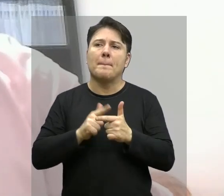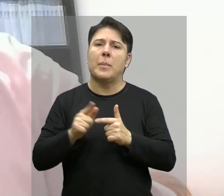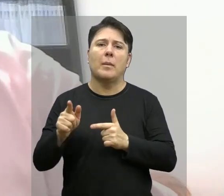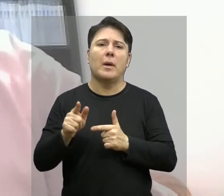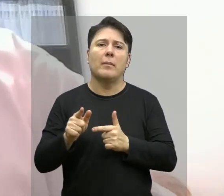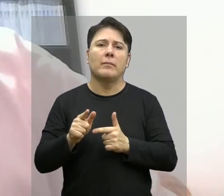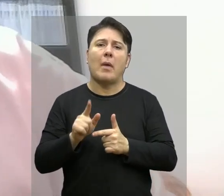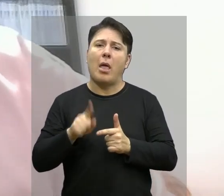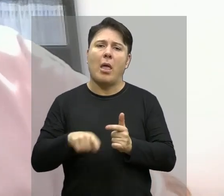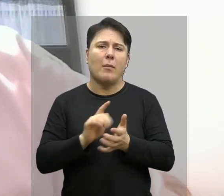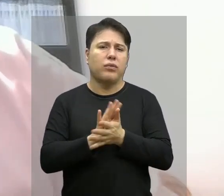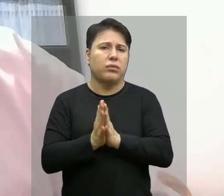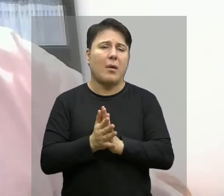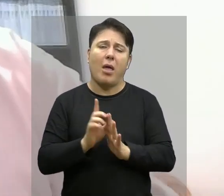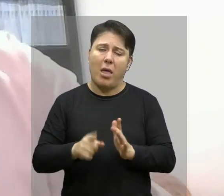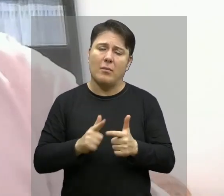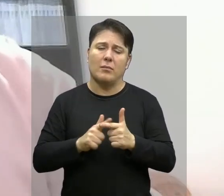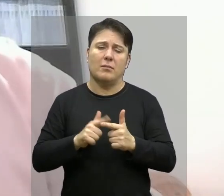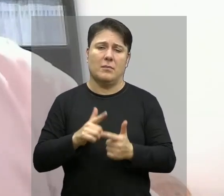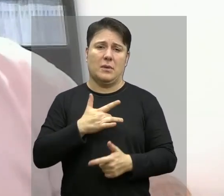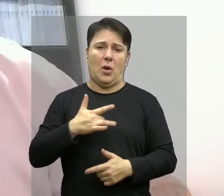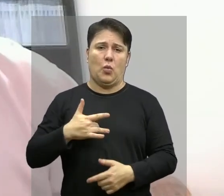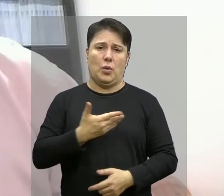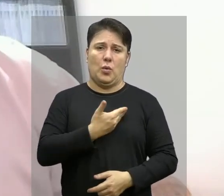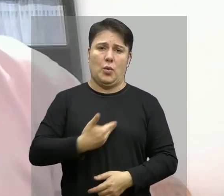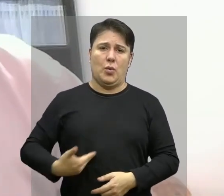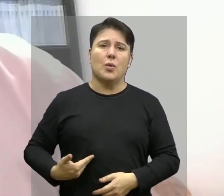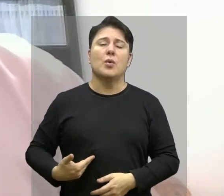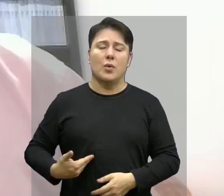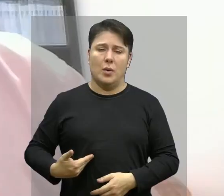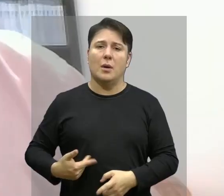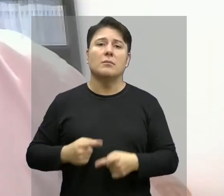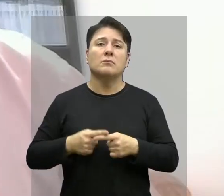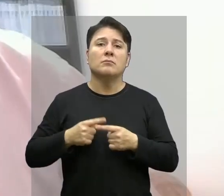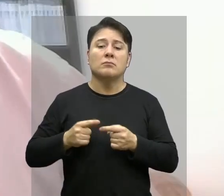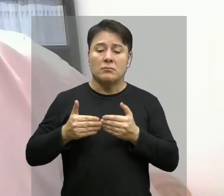saúde pública enorme, que daqui a pouco